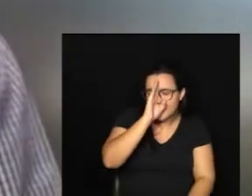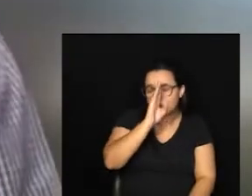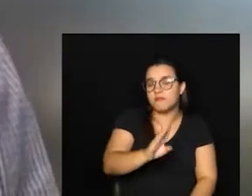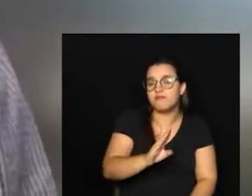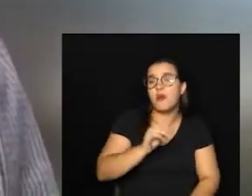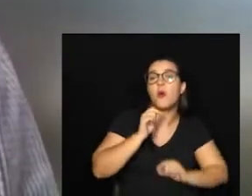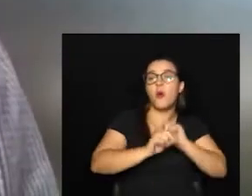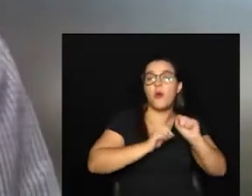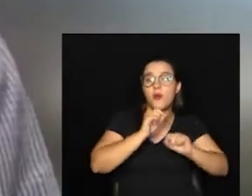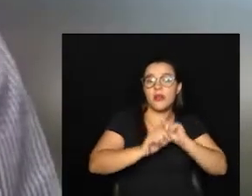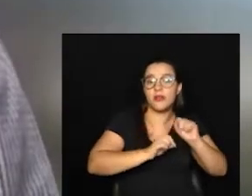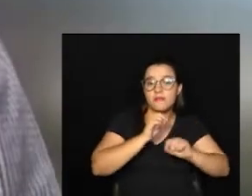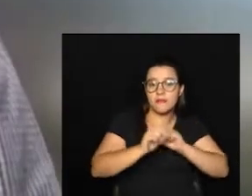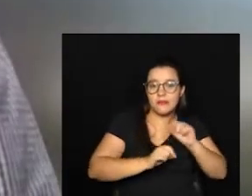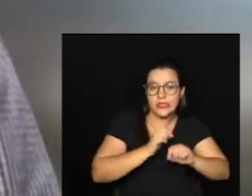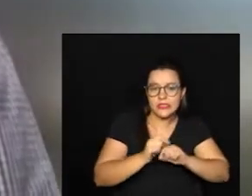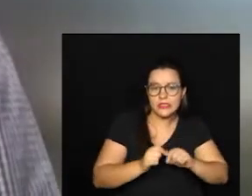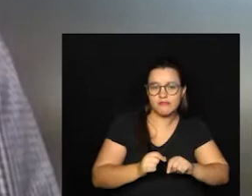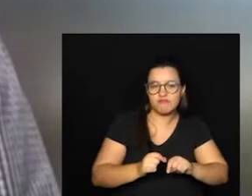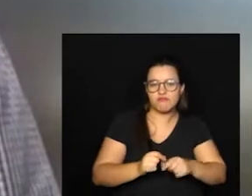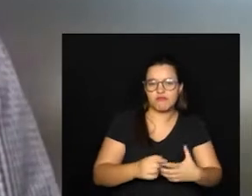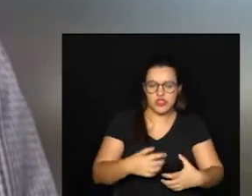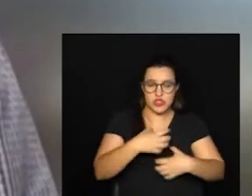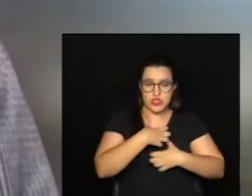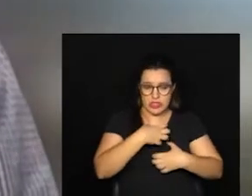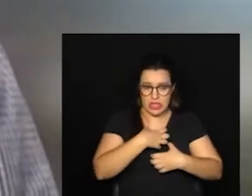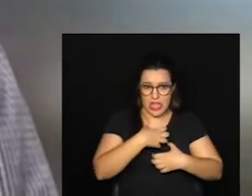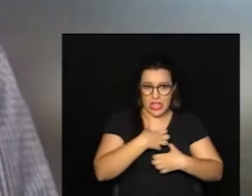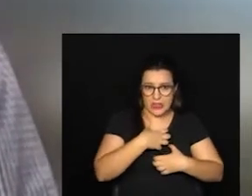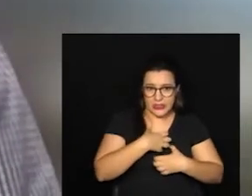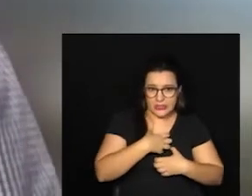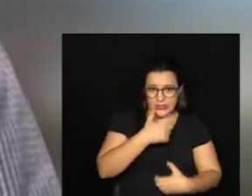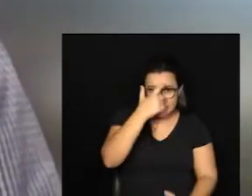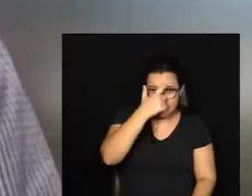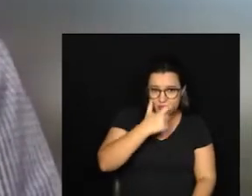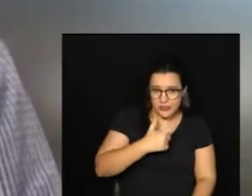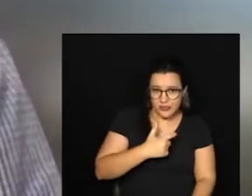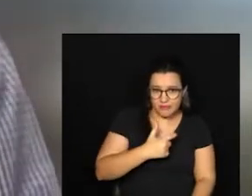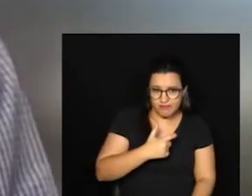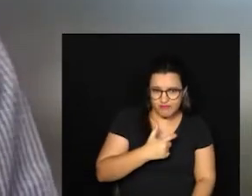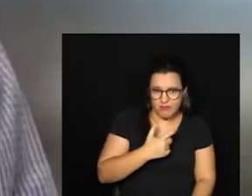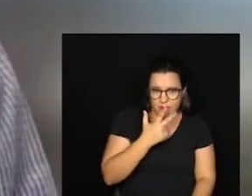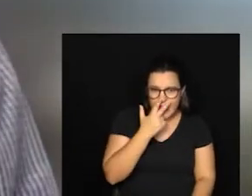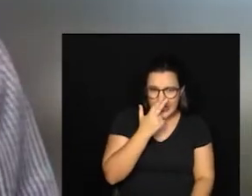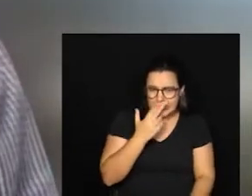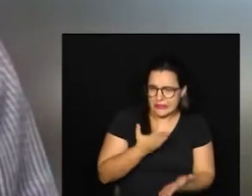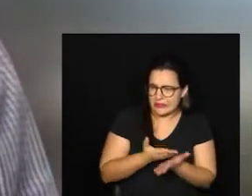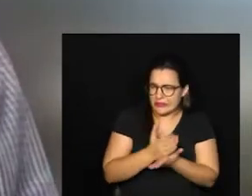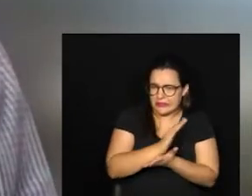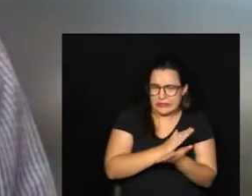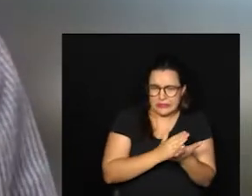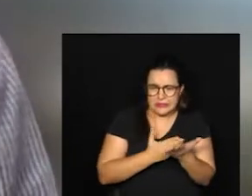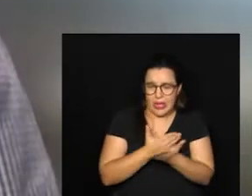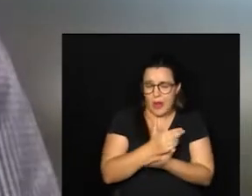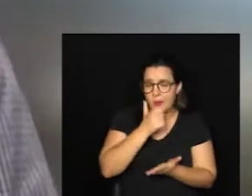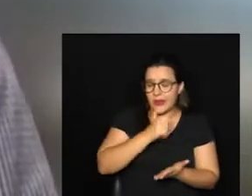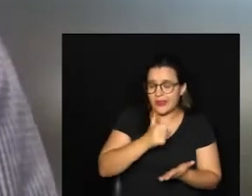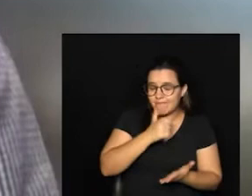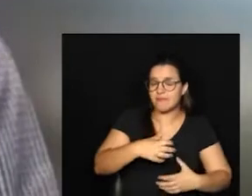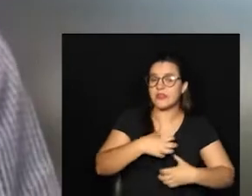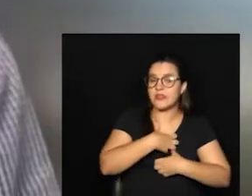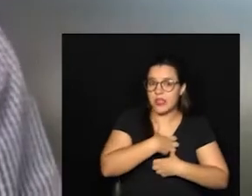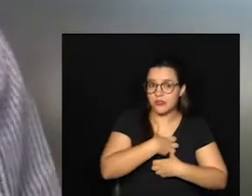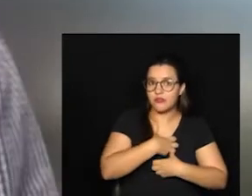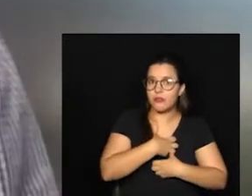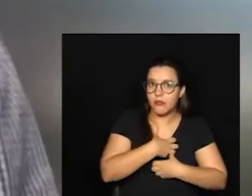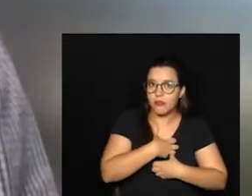exatamente o seguinte: todo aquele comportamento, toda aquela conduta que gera um desassossego social, essa